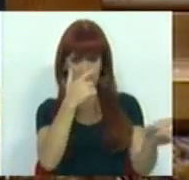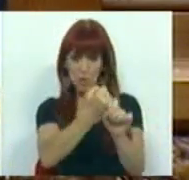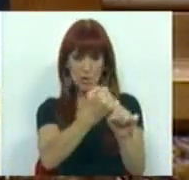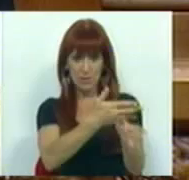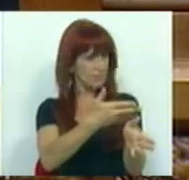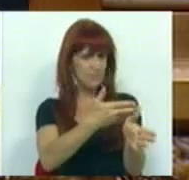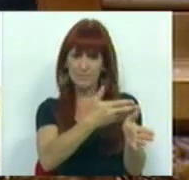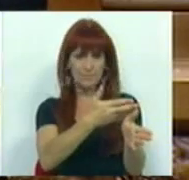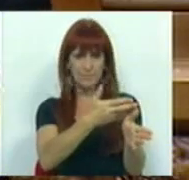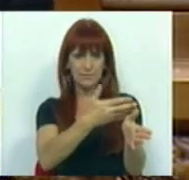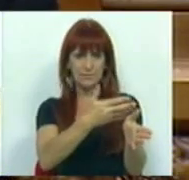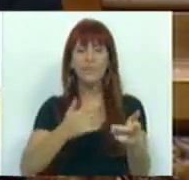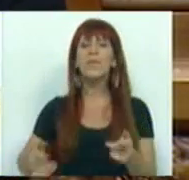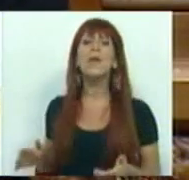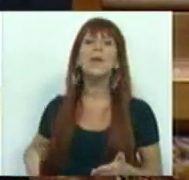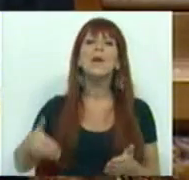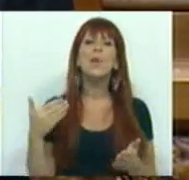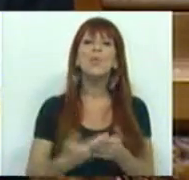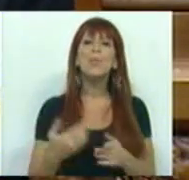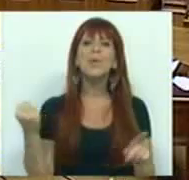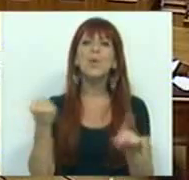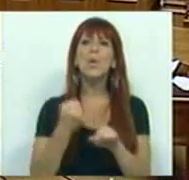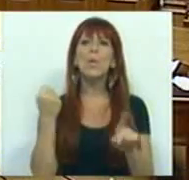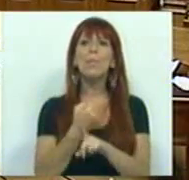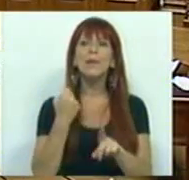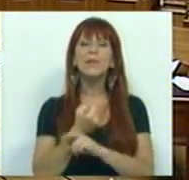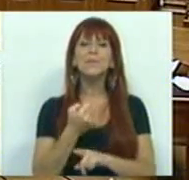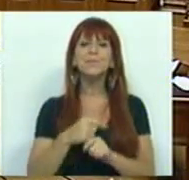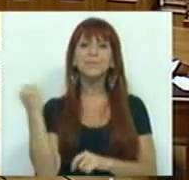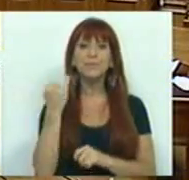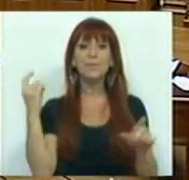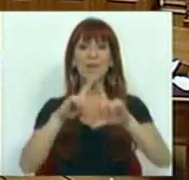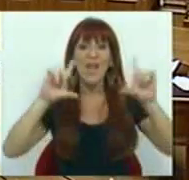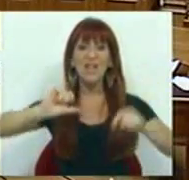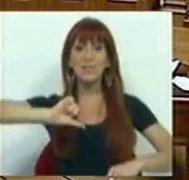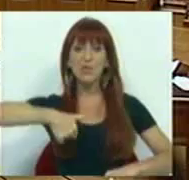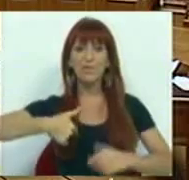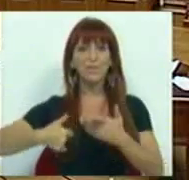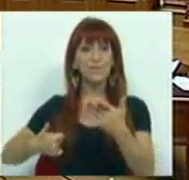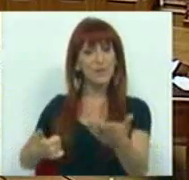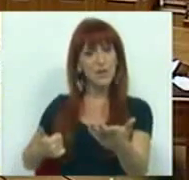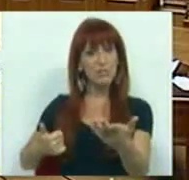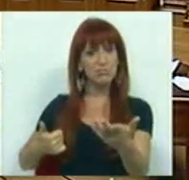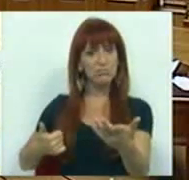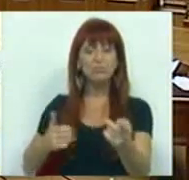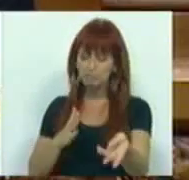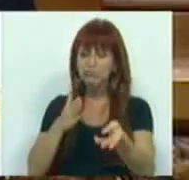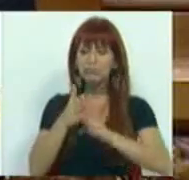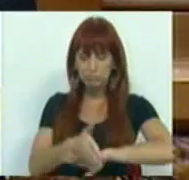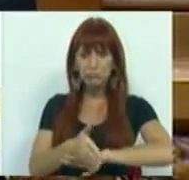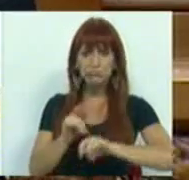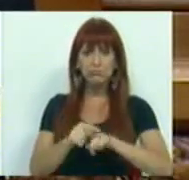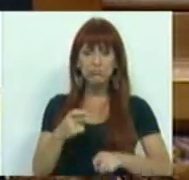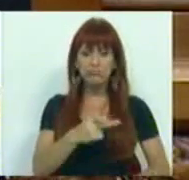trabalha. Propõe o combate aos falsos recibos verdes e intervenção